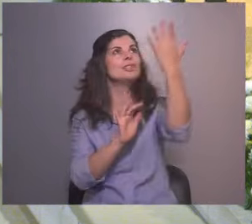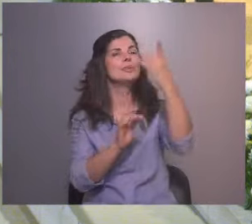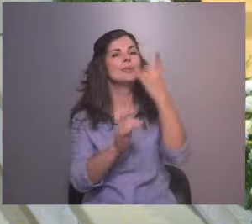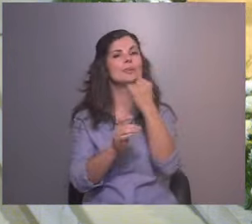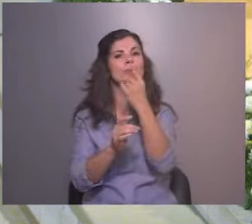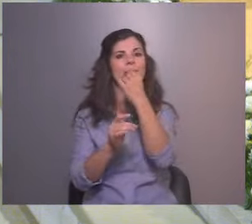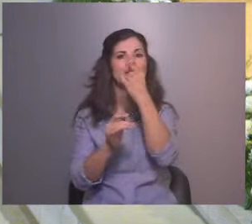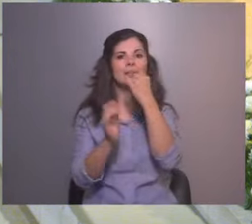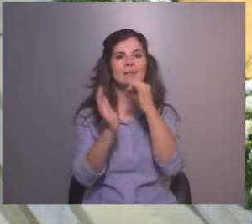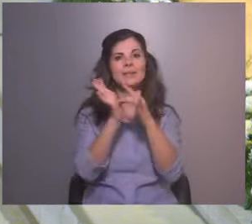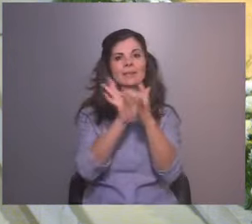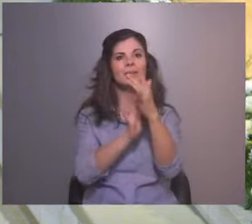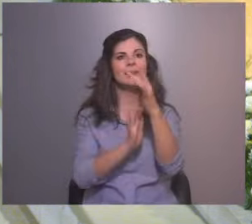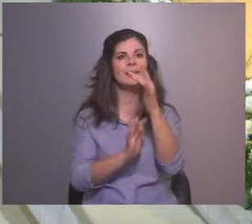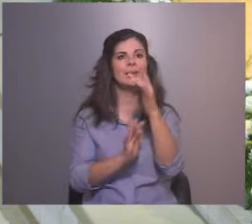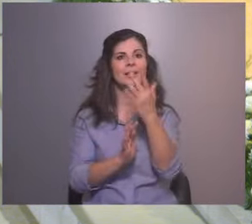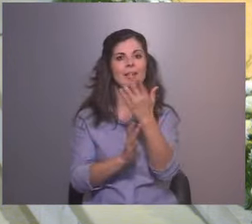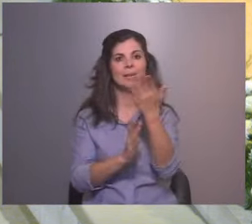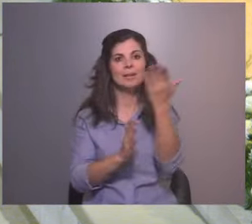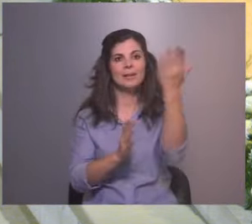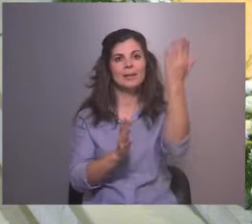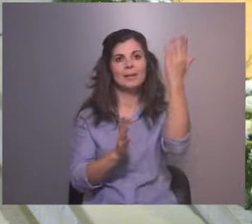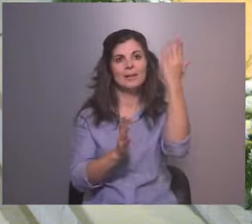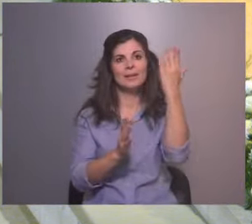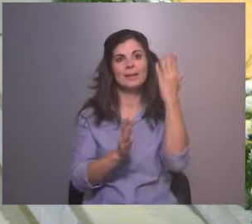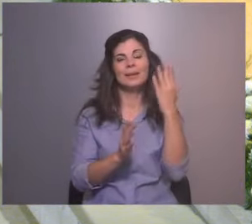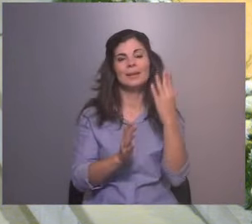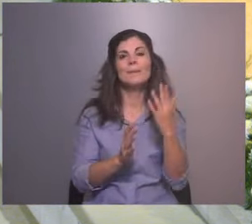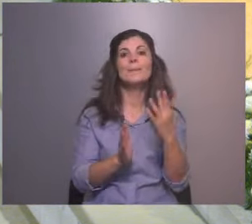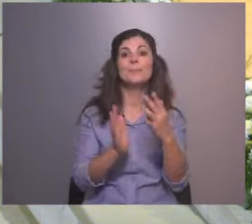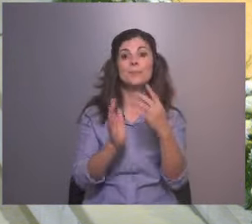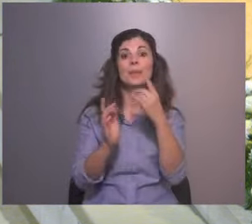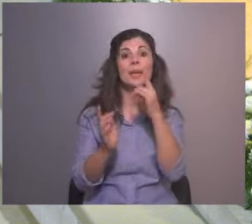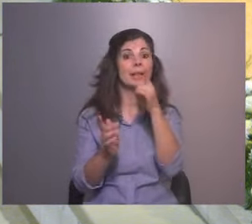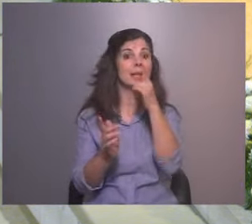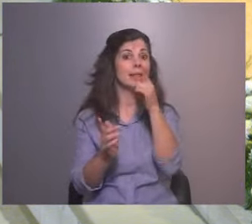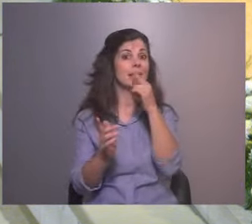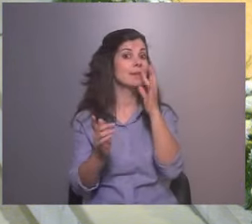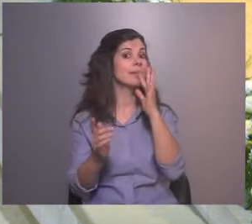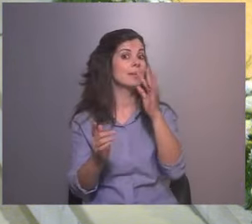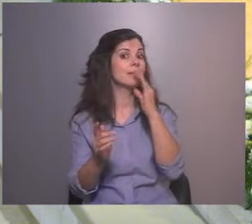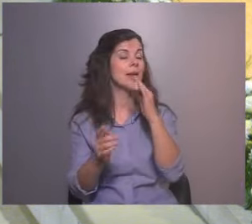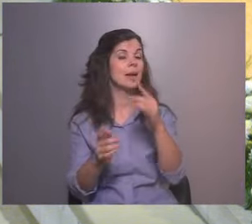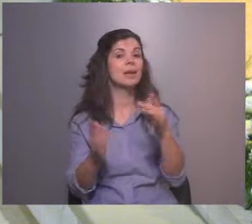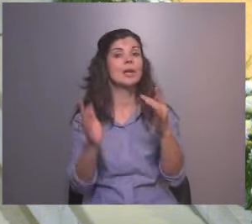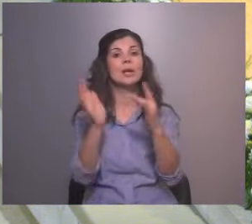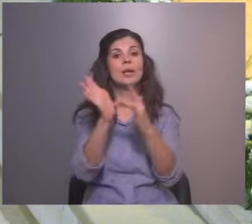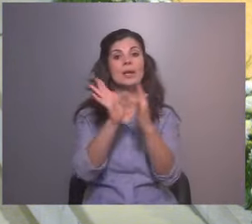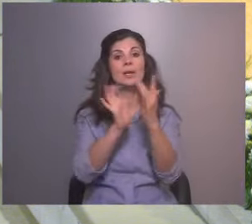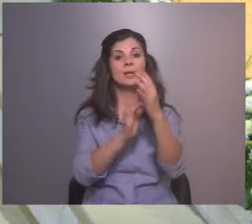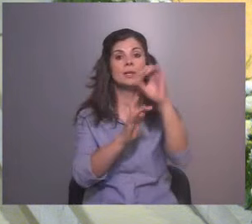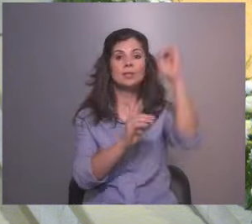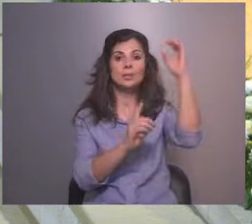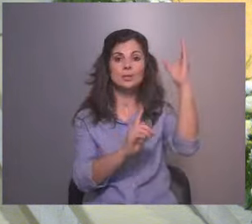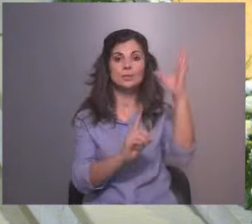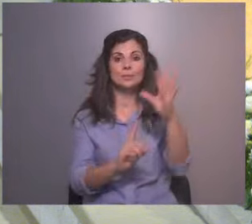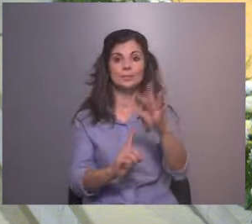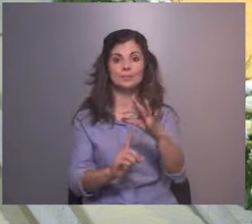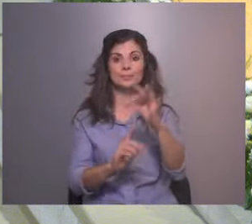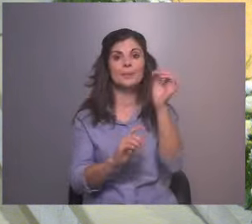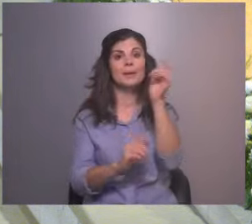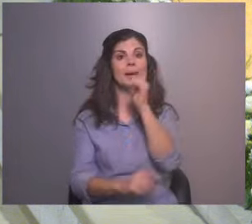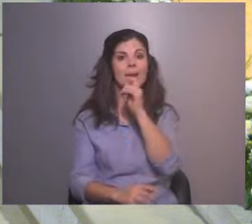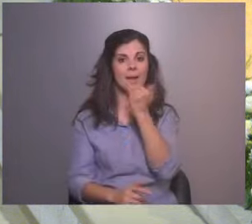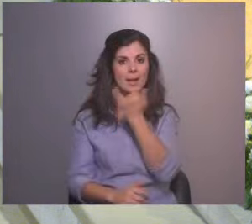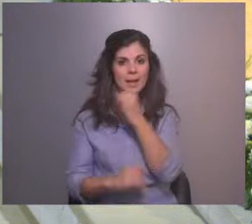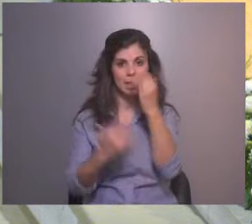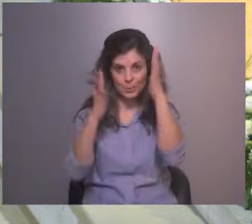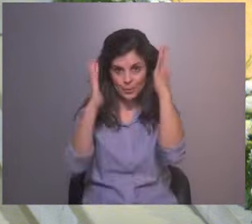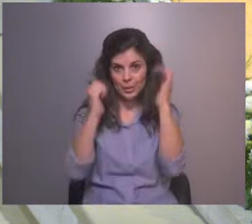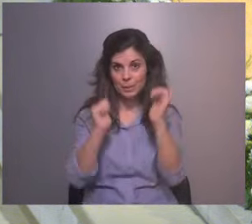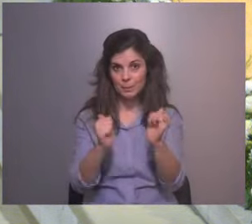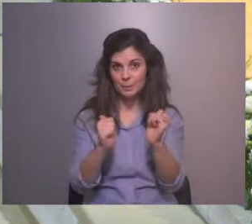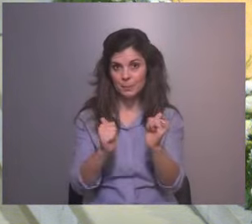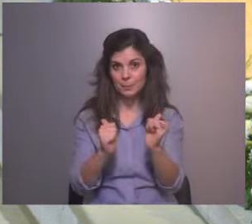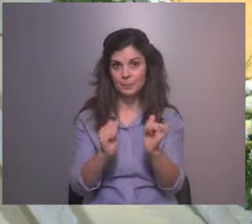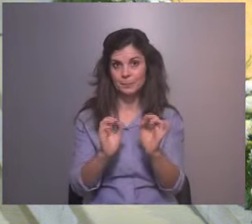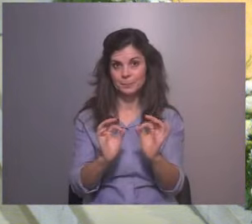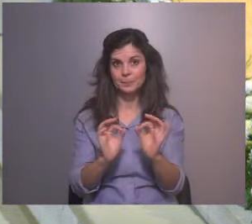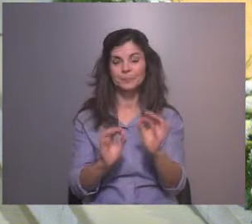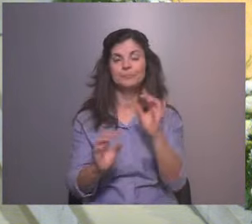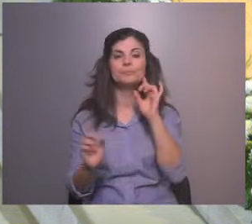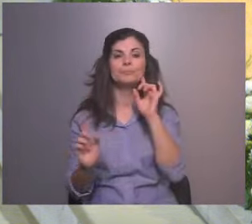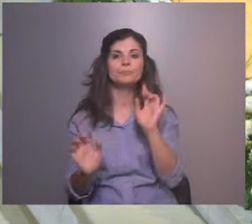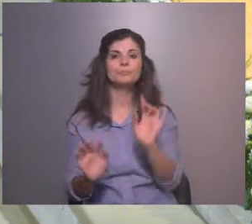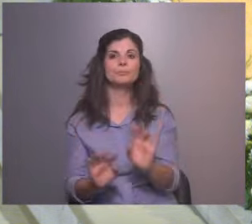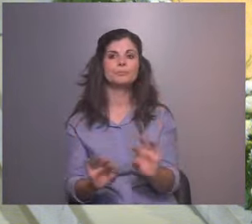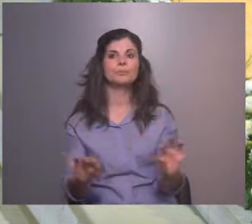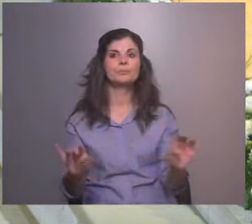é a luz do Senhor ressuscitado que ilumina a nossa vida, todo o nosso ser. Dentro de